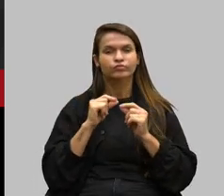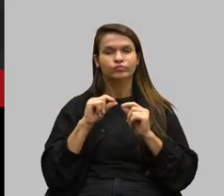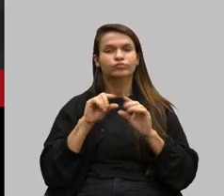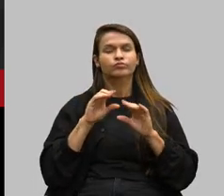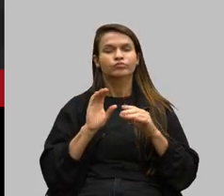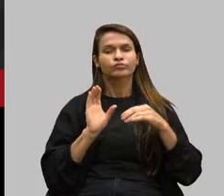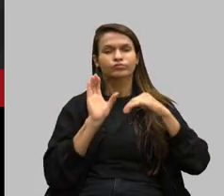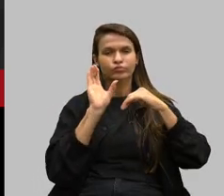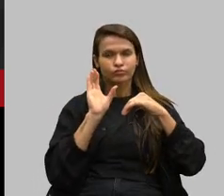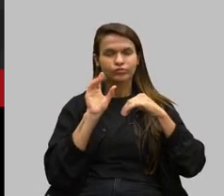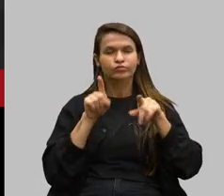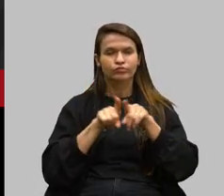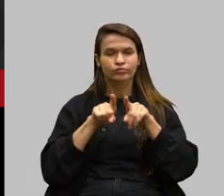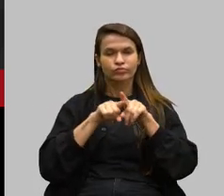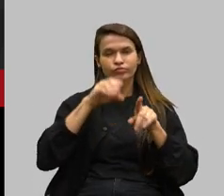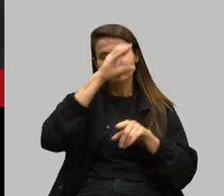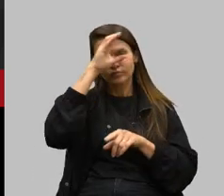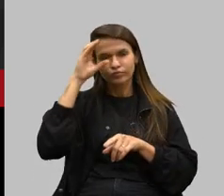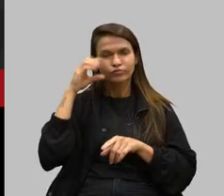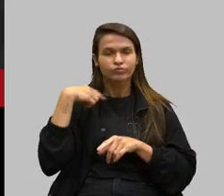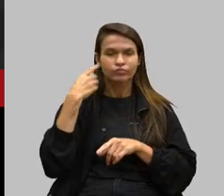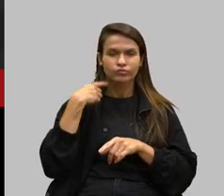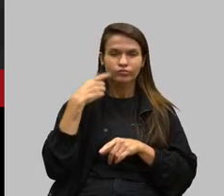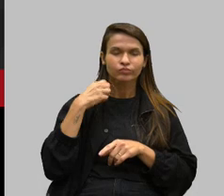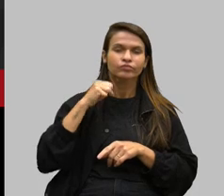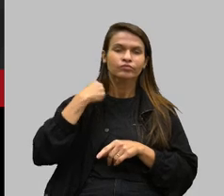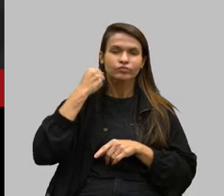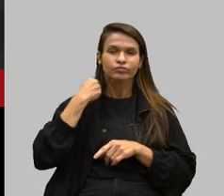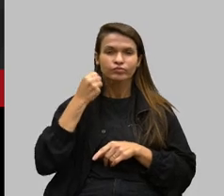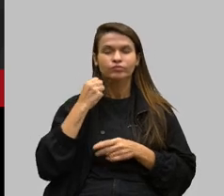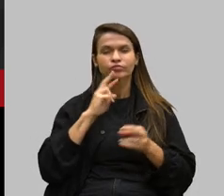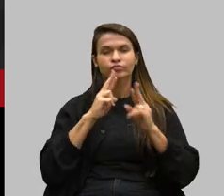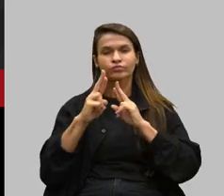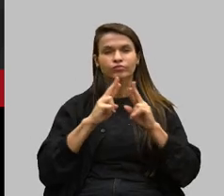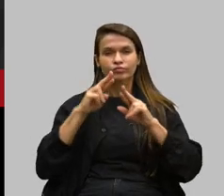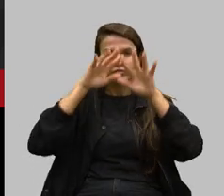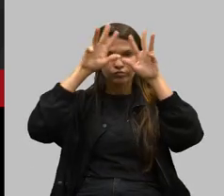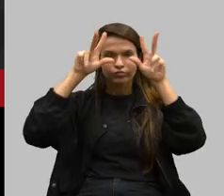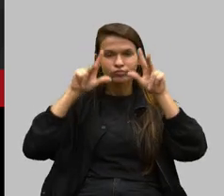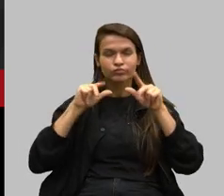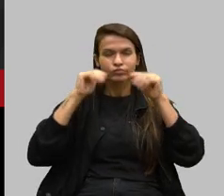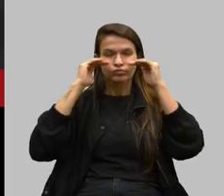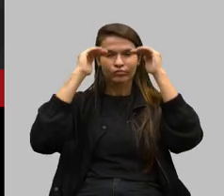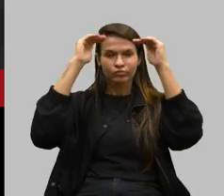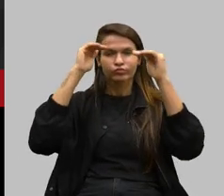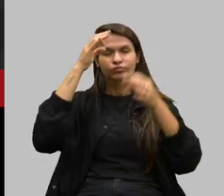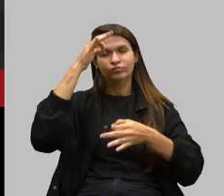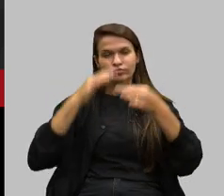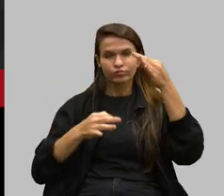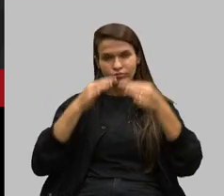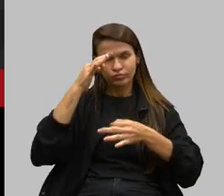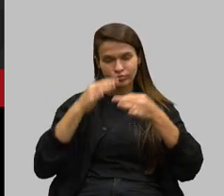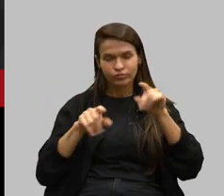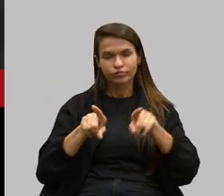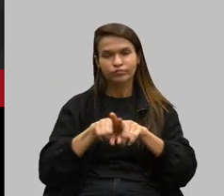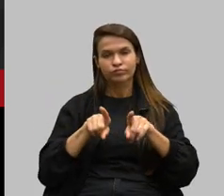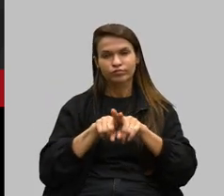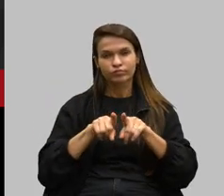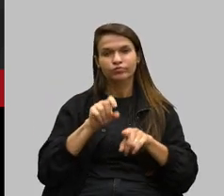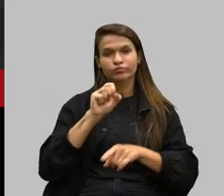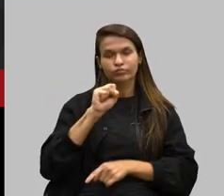Nacional Câmara dos Deputados Senado relação com o tribunal Supremo Tribunal de Justiça eh eh o